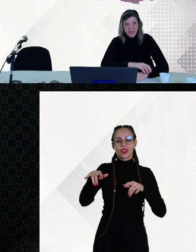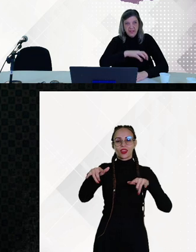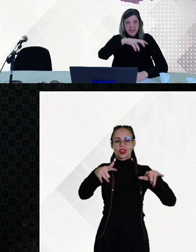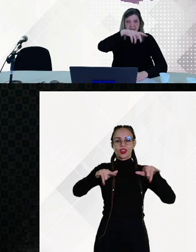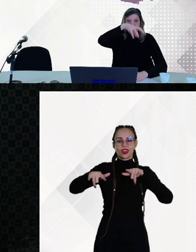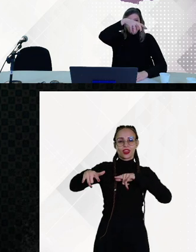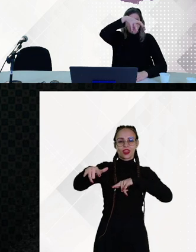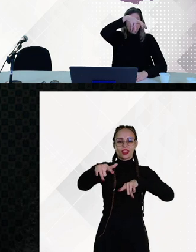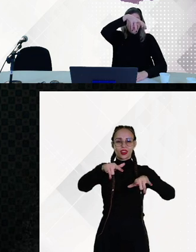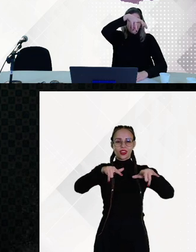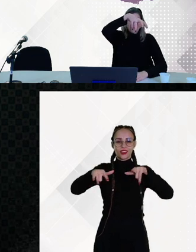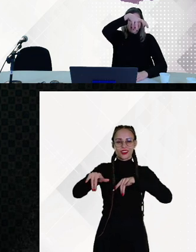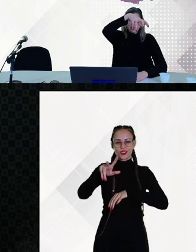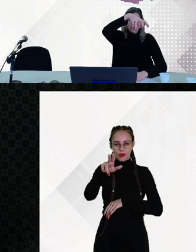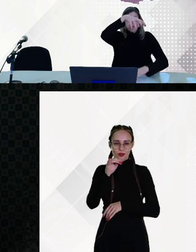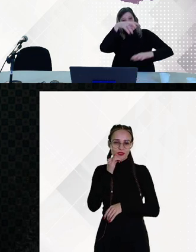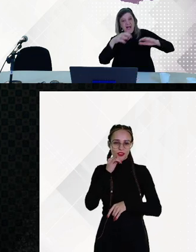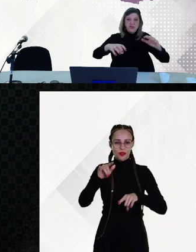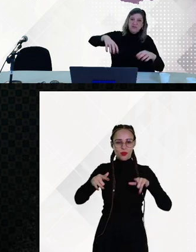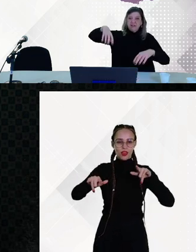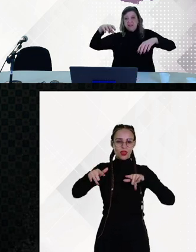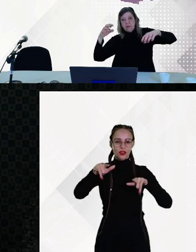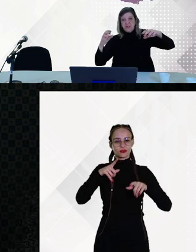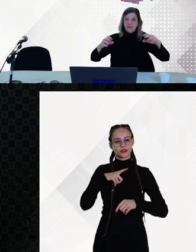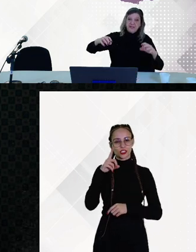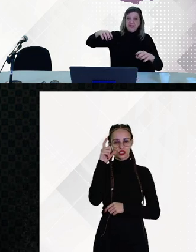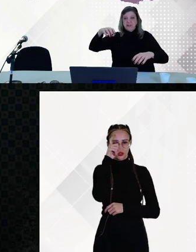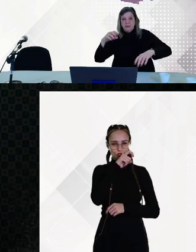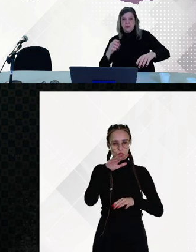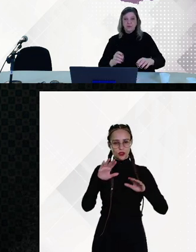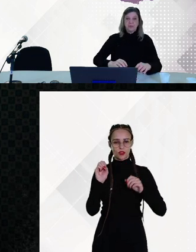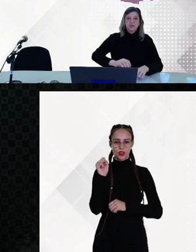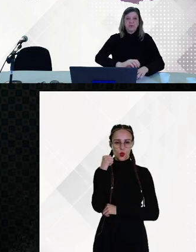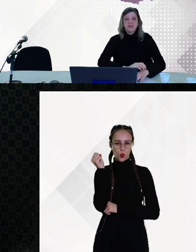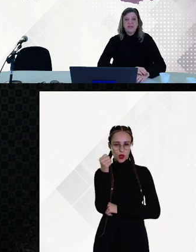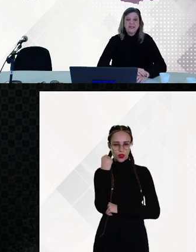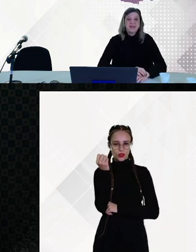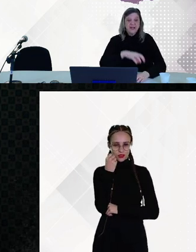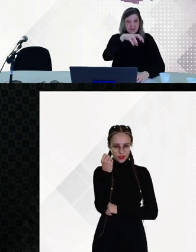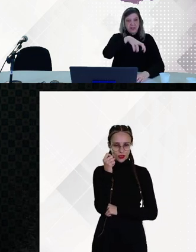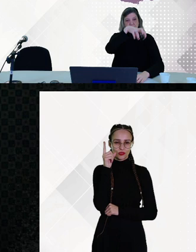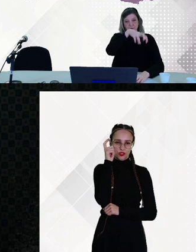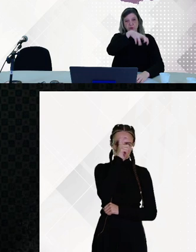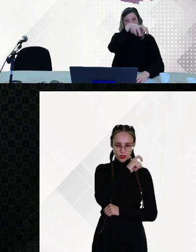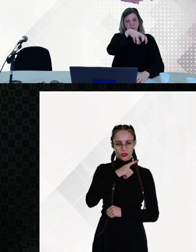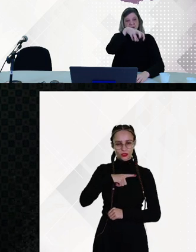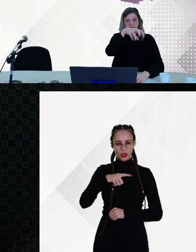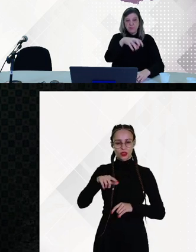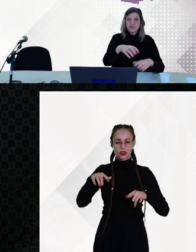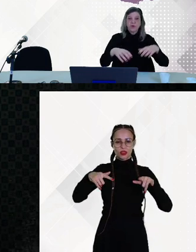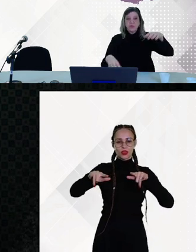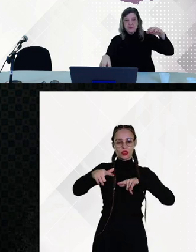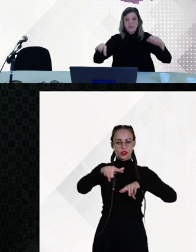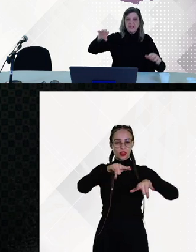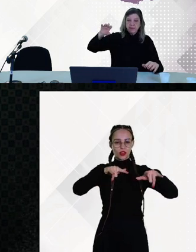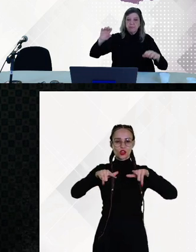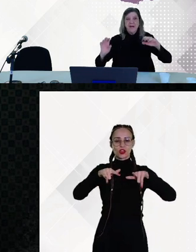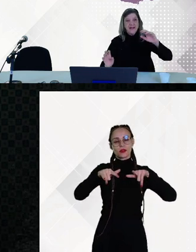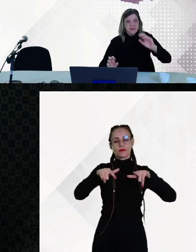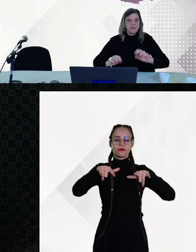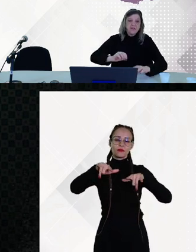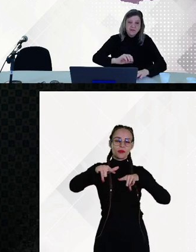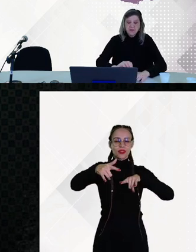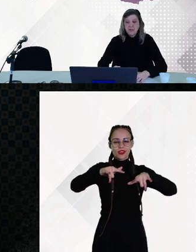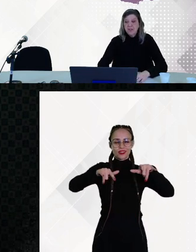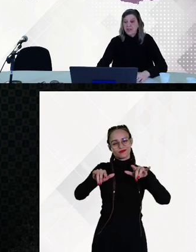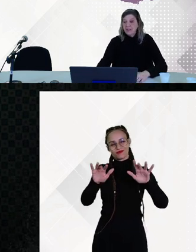exemplo, né? Ela tem uma dificuldade, às vezes, de coordenação, uma dificuldade de que, né, sou eu que comando, mas como se fosse